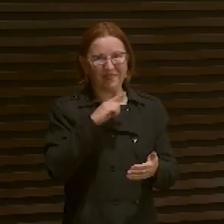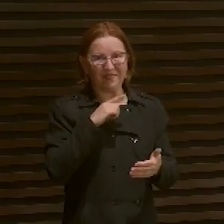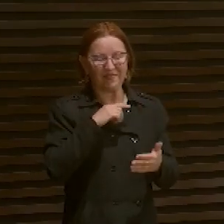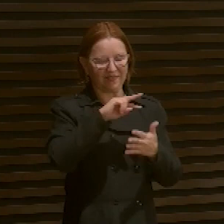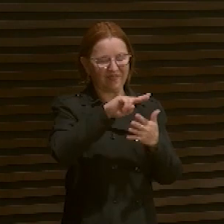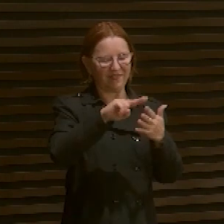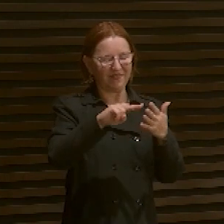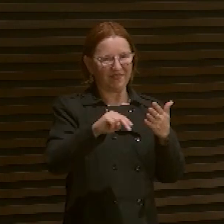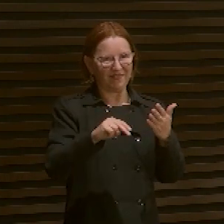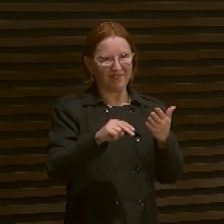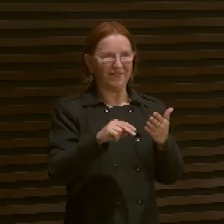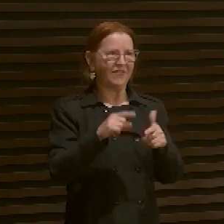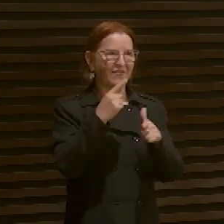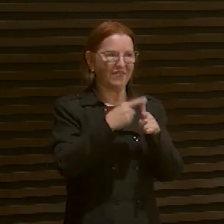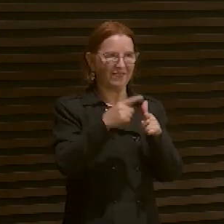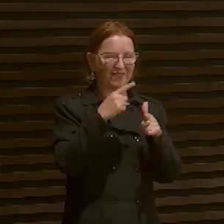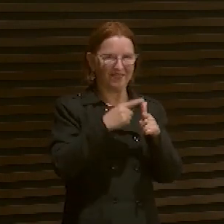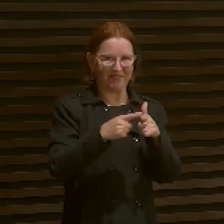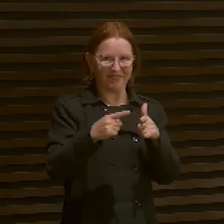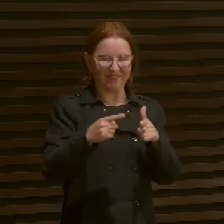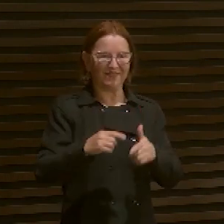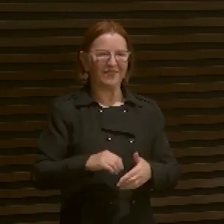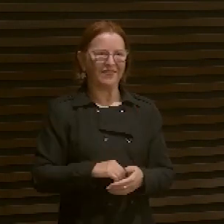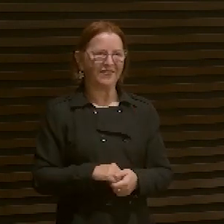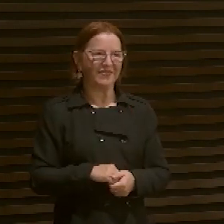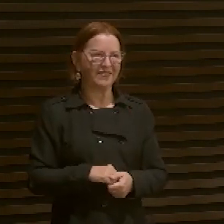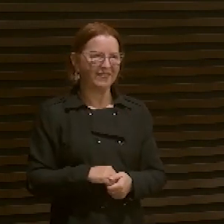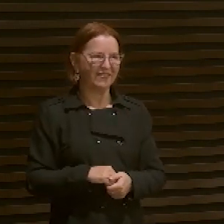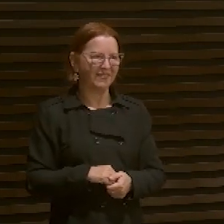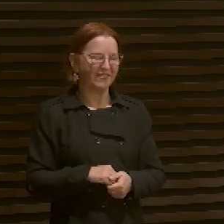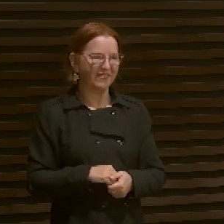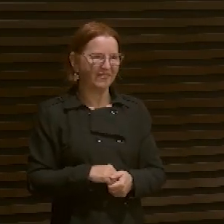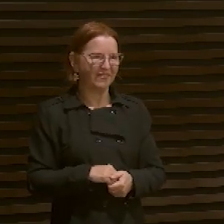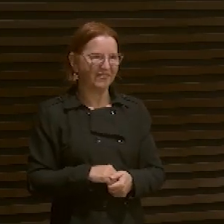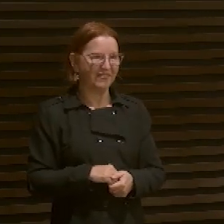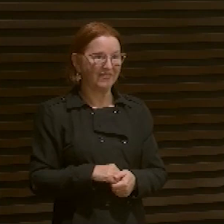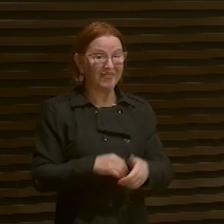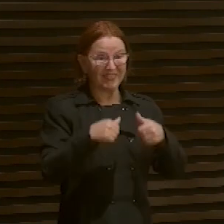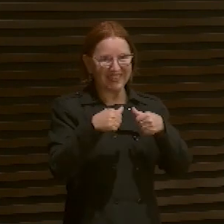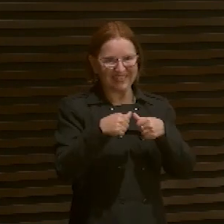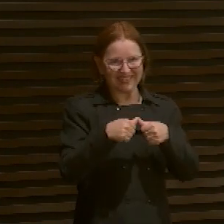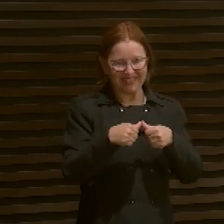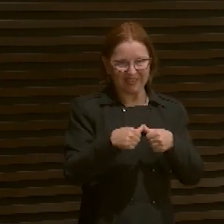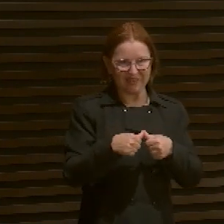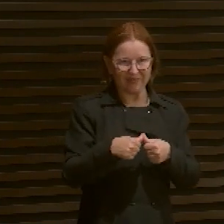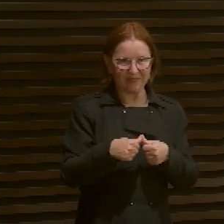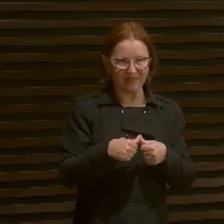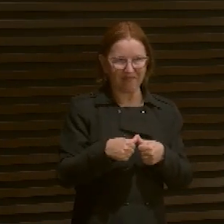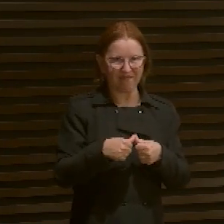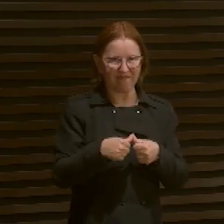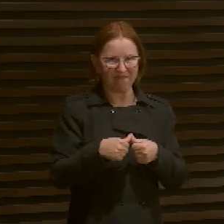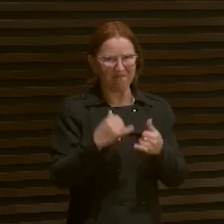o passardes por várias provações. Isso aqui não faz